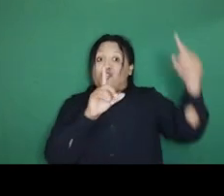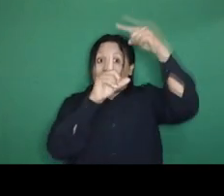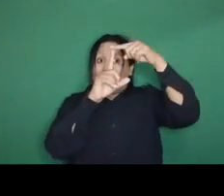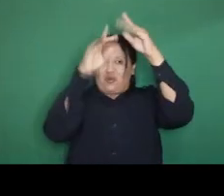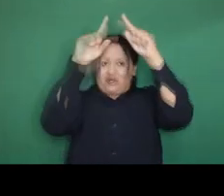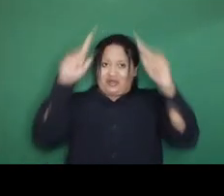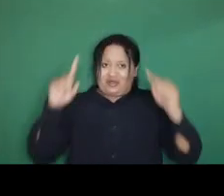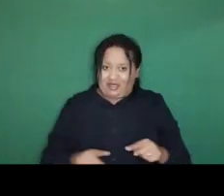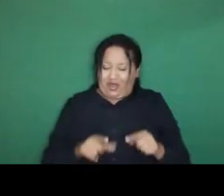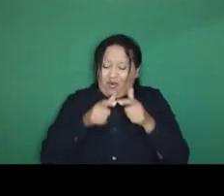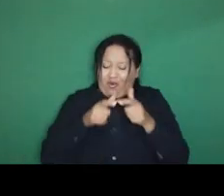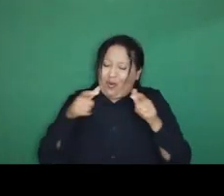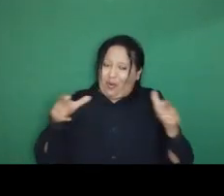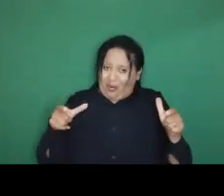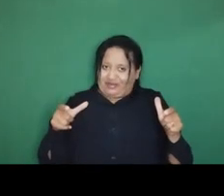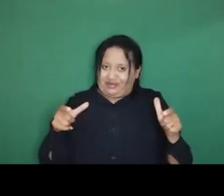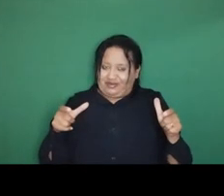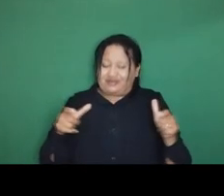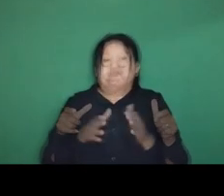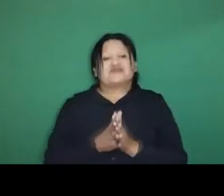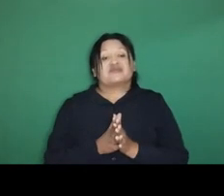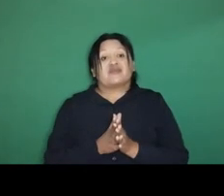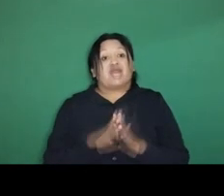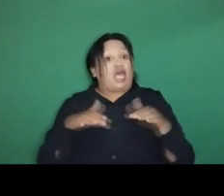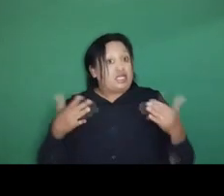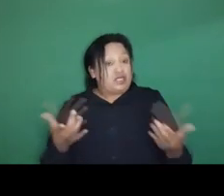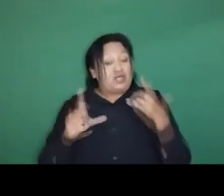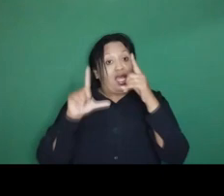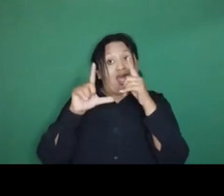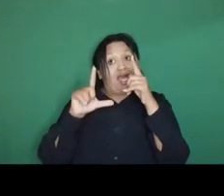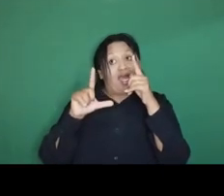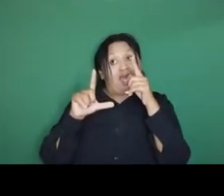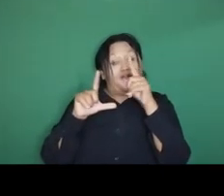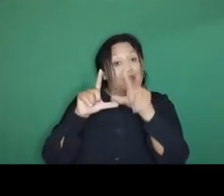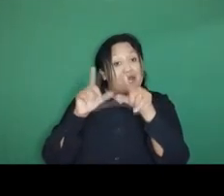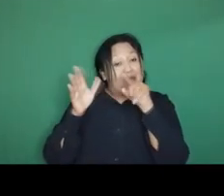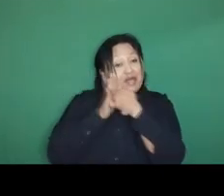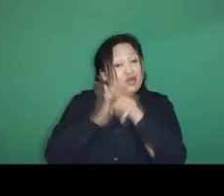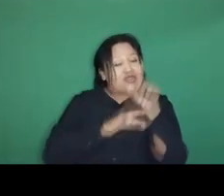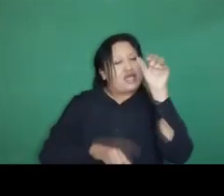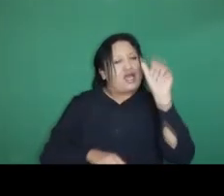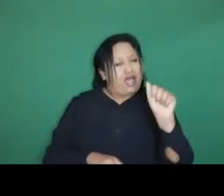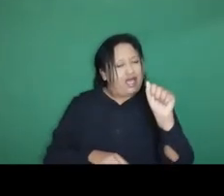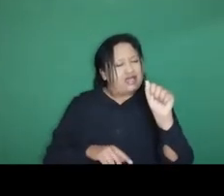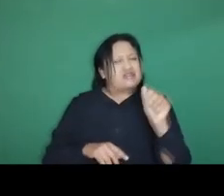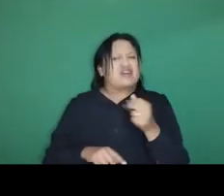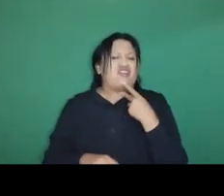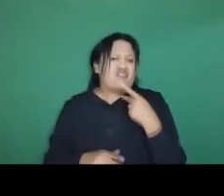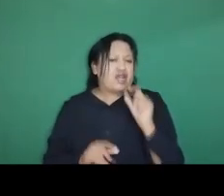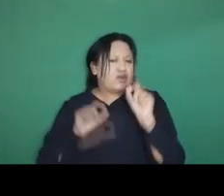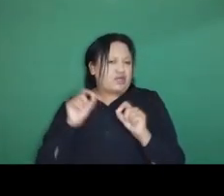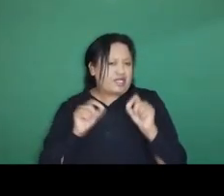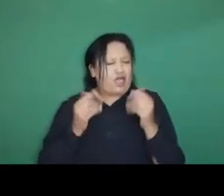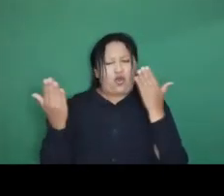tendência de aumento de crescimento tá E aí na alternativa a é afirma assim né alternativa afirma assim